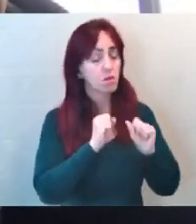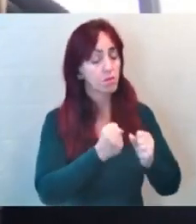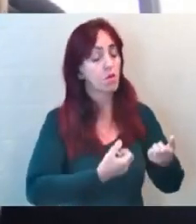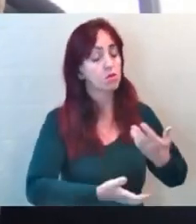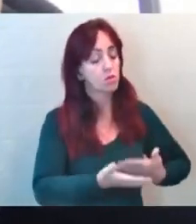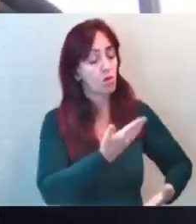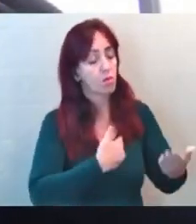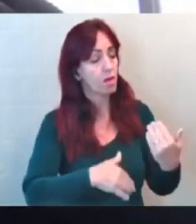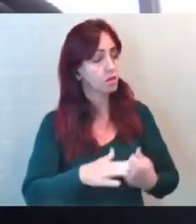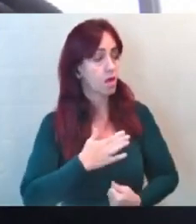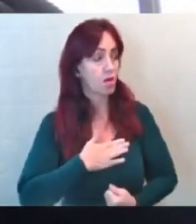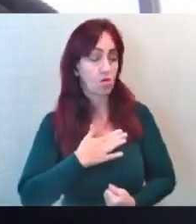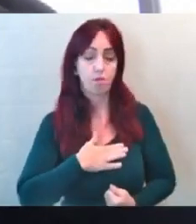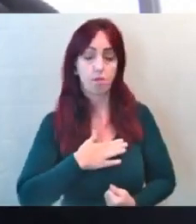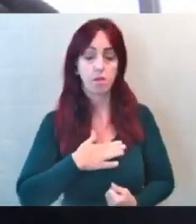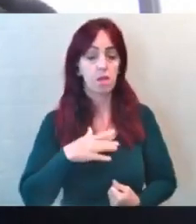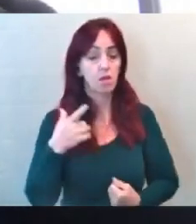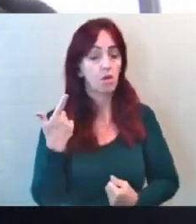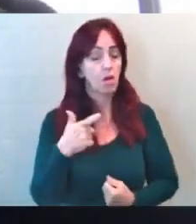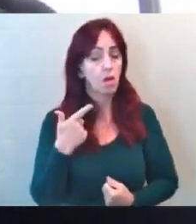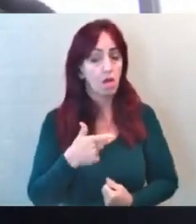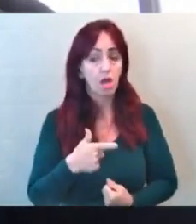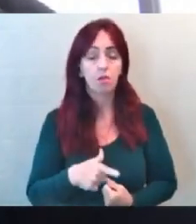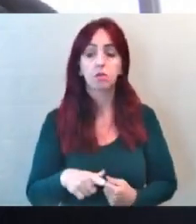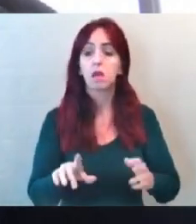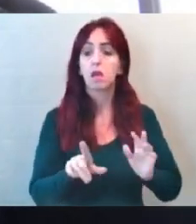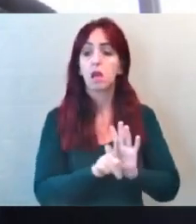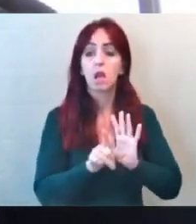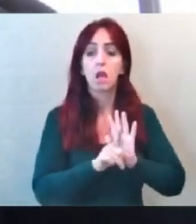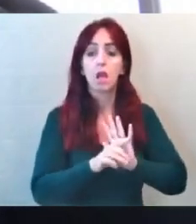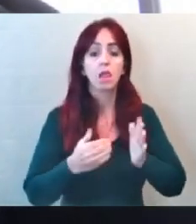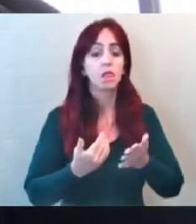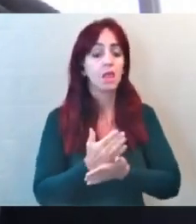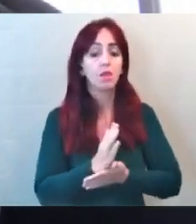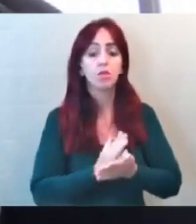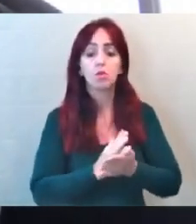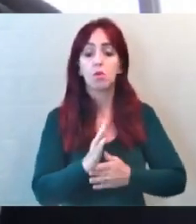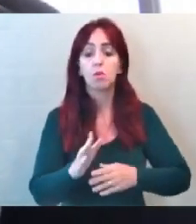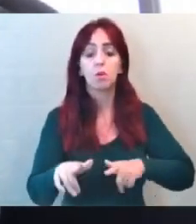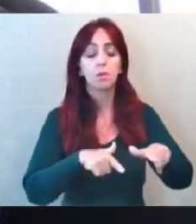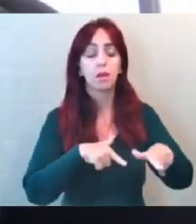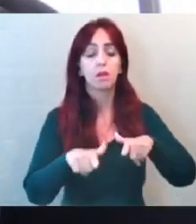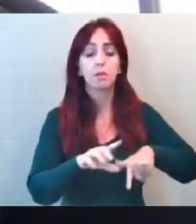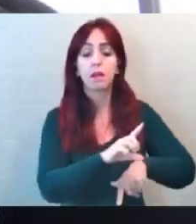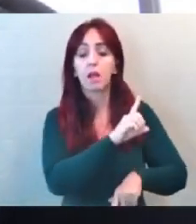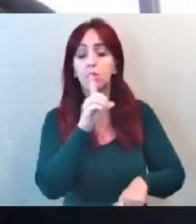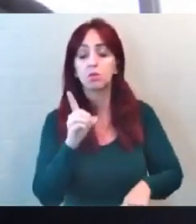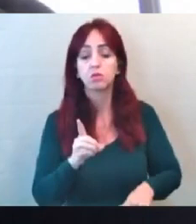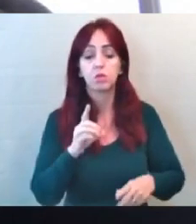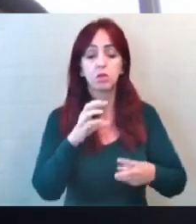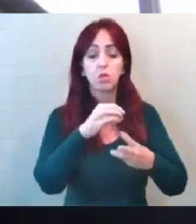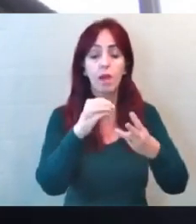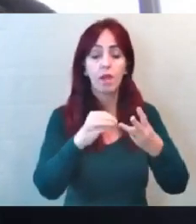comigo, não existe provisão legal nenhuma para operar nos dias do Enem